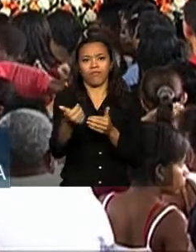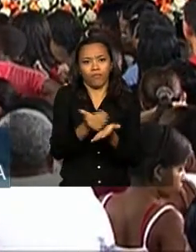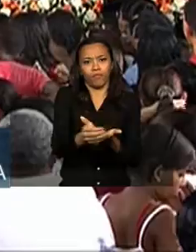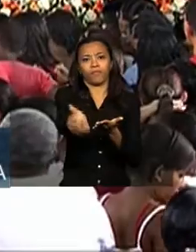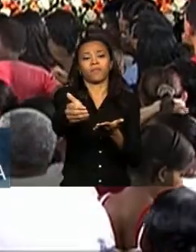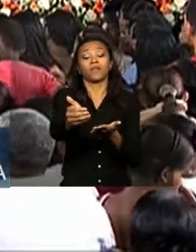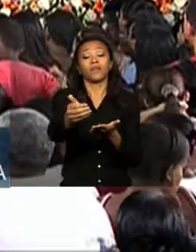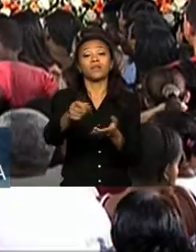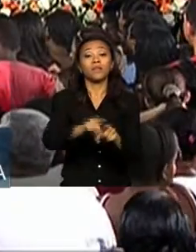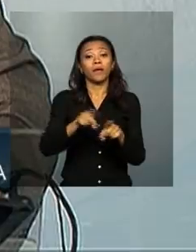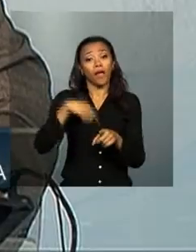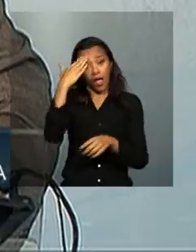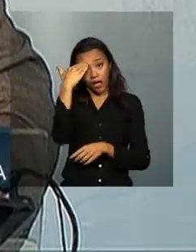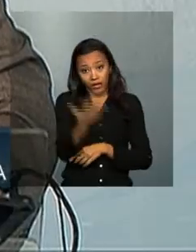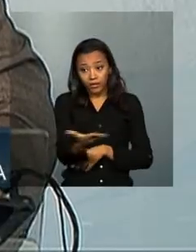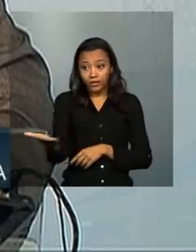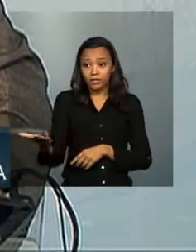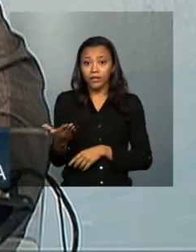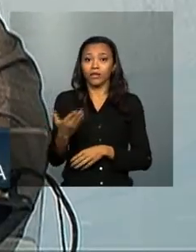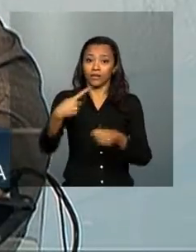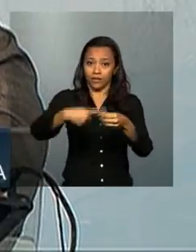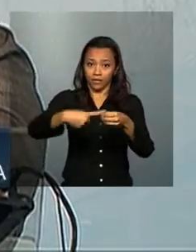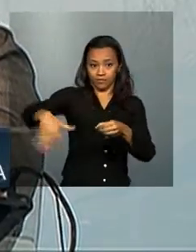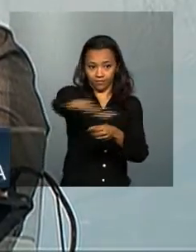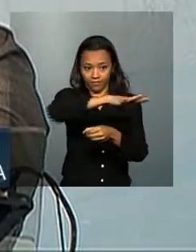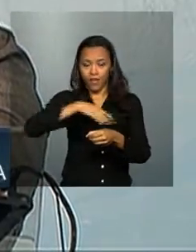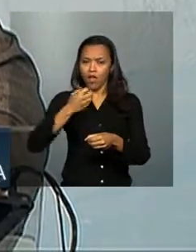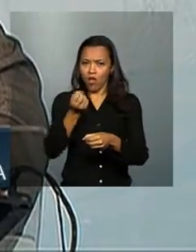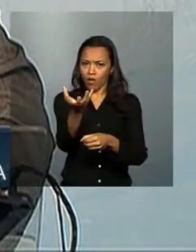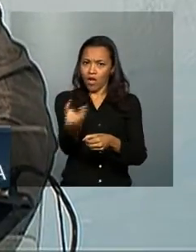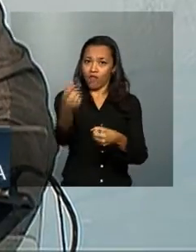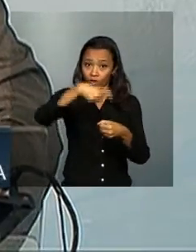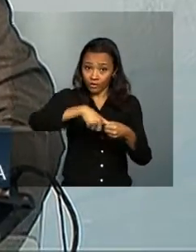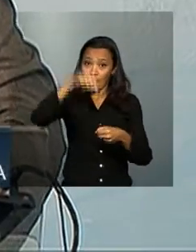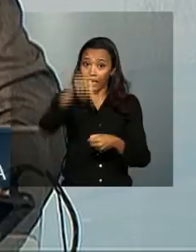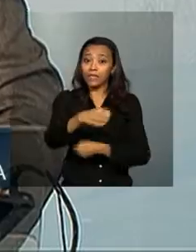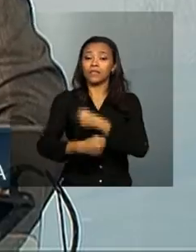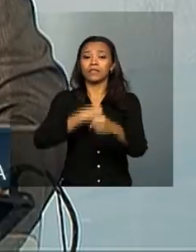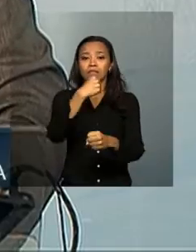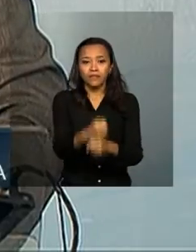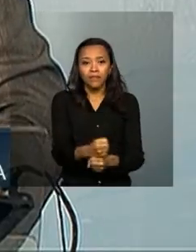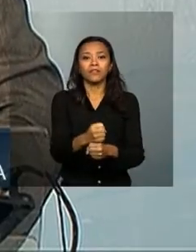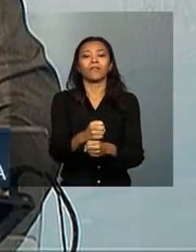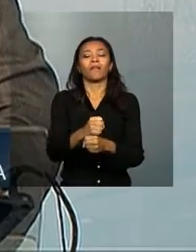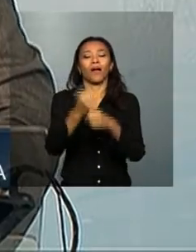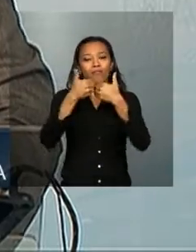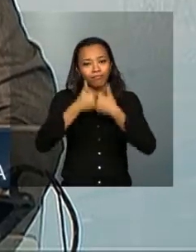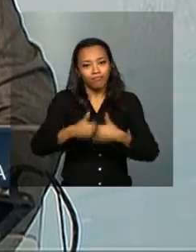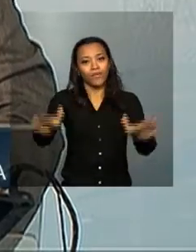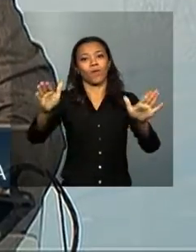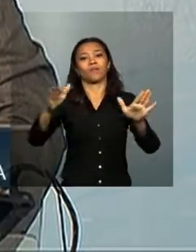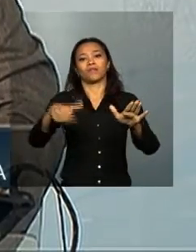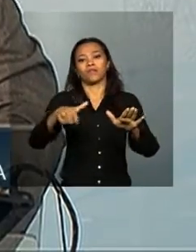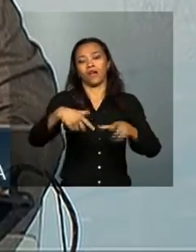agradecer e dizer ao povo de Feira, eu quero voltar aqui ainda esse ano para dar ordem de serviço no